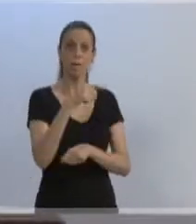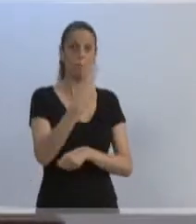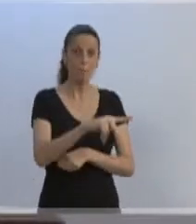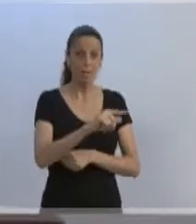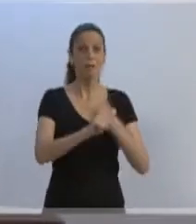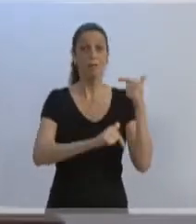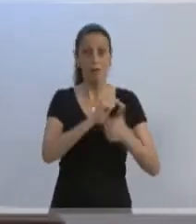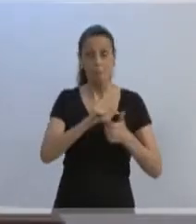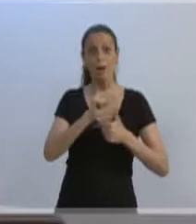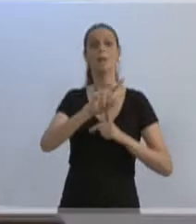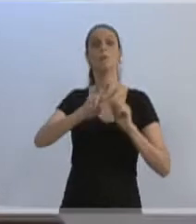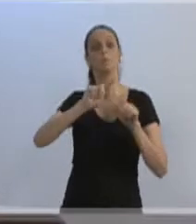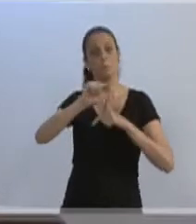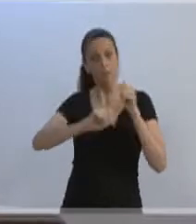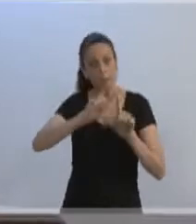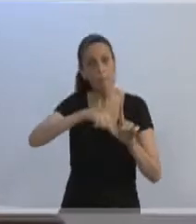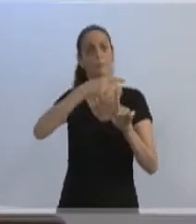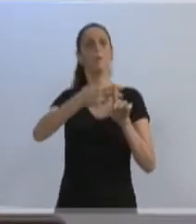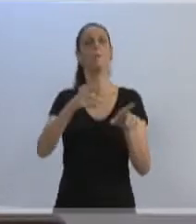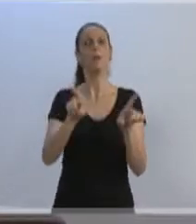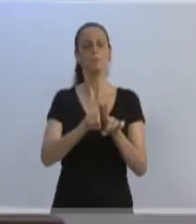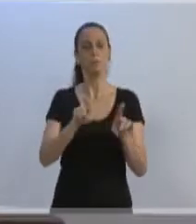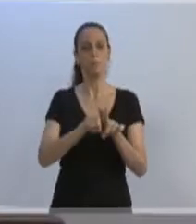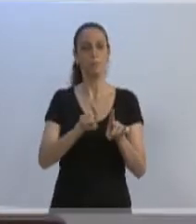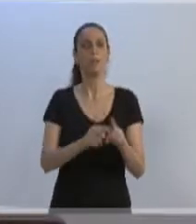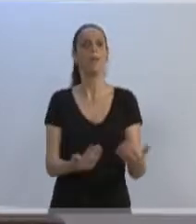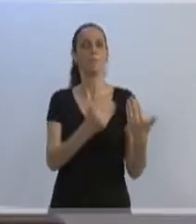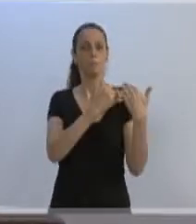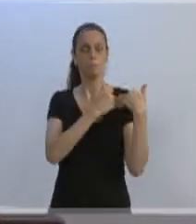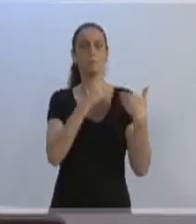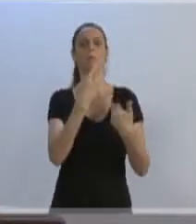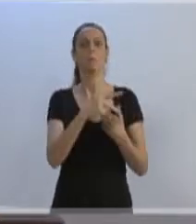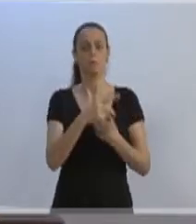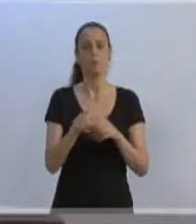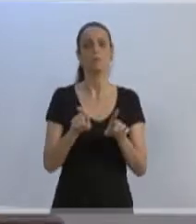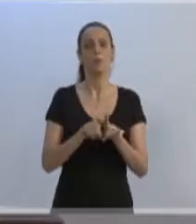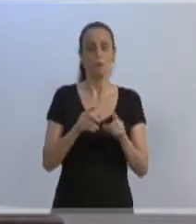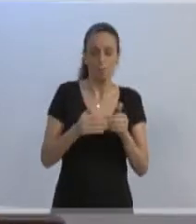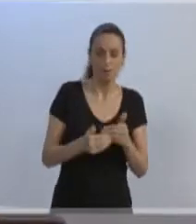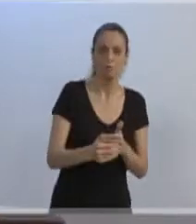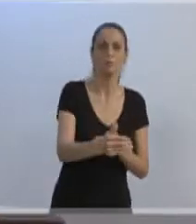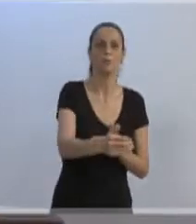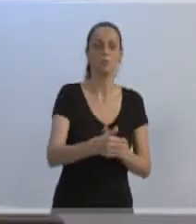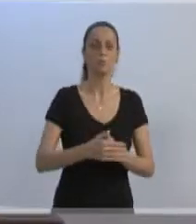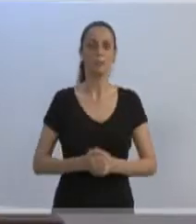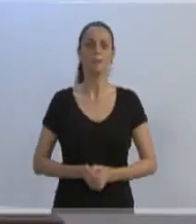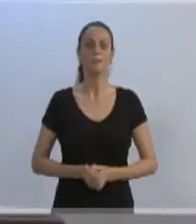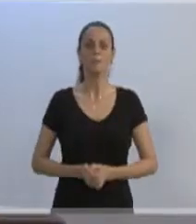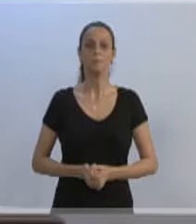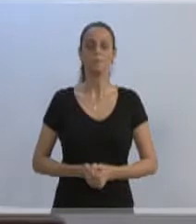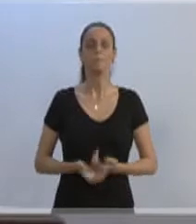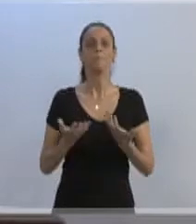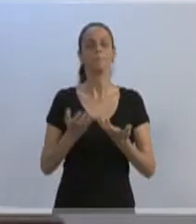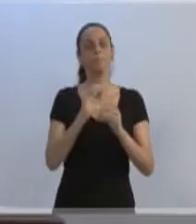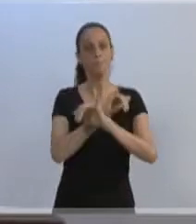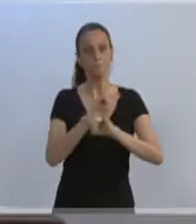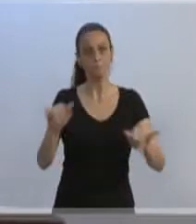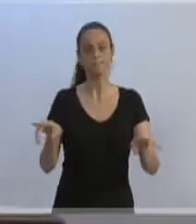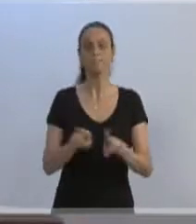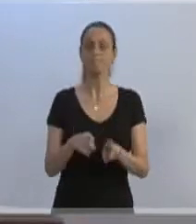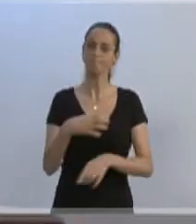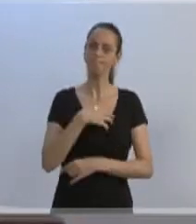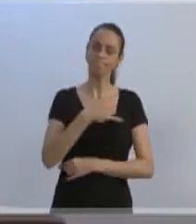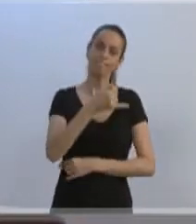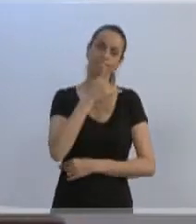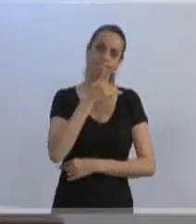deles com nosso município e com as funções e missões que terão é daqui pra frente queria dizer que lamento